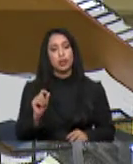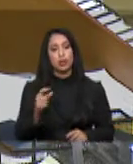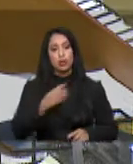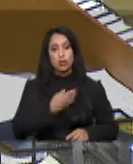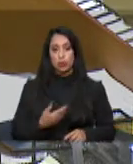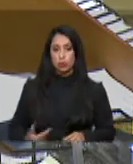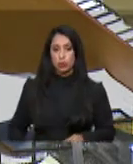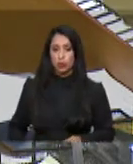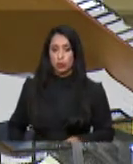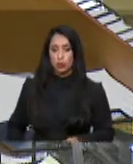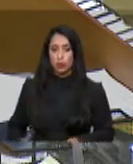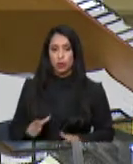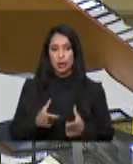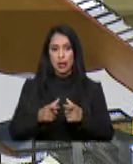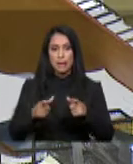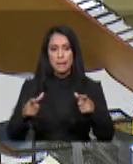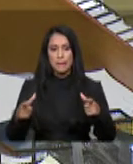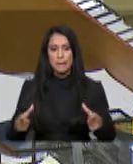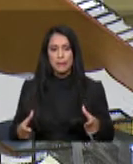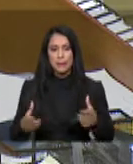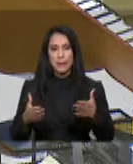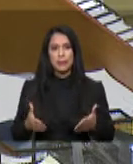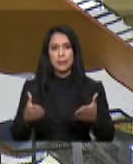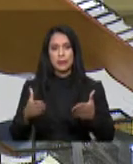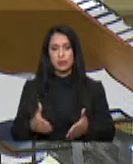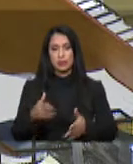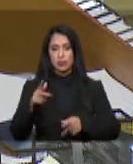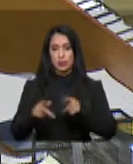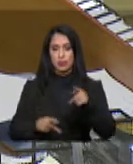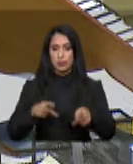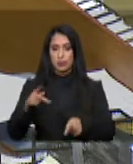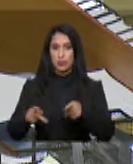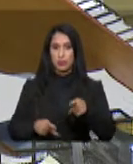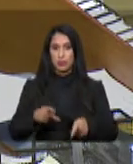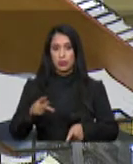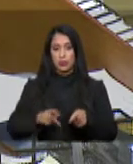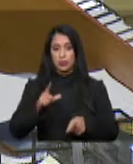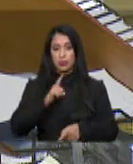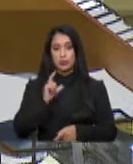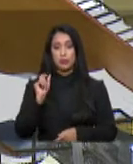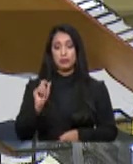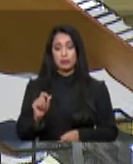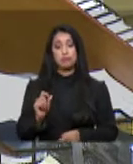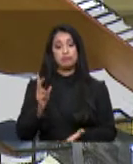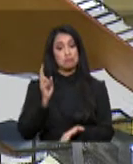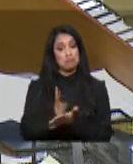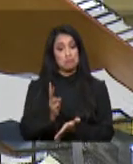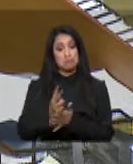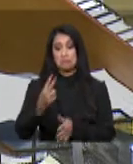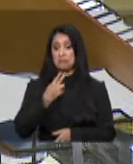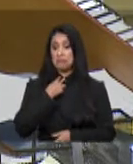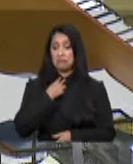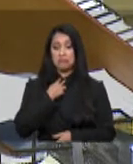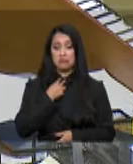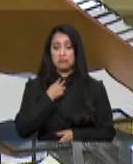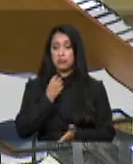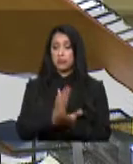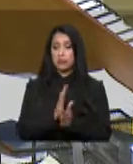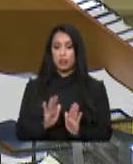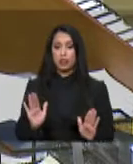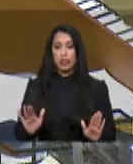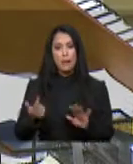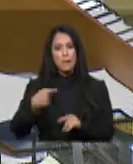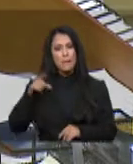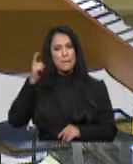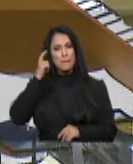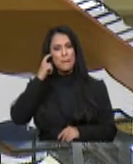a ampliar a participação popular, já que, diante de eventual insucesso da medida, a mesma não poderá mais ser extinta. Penso